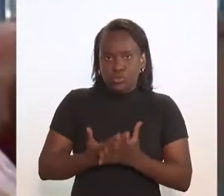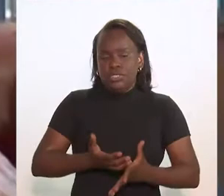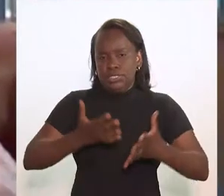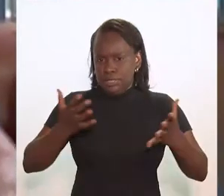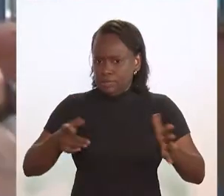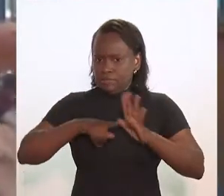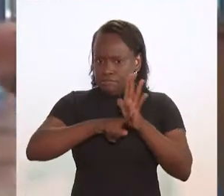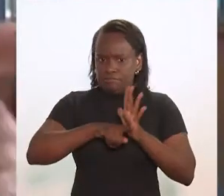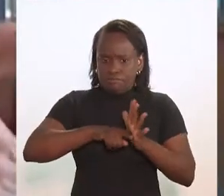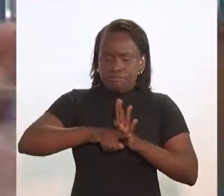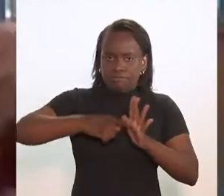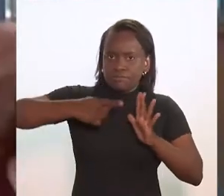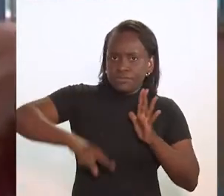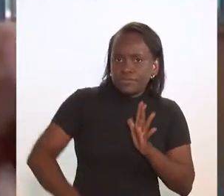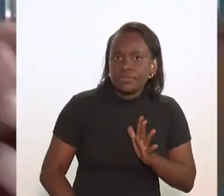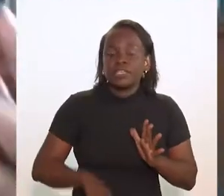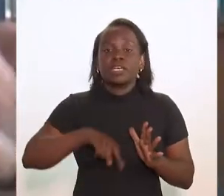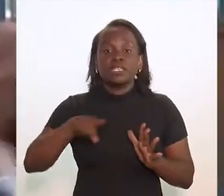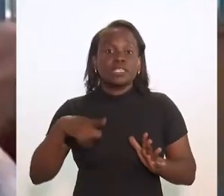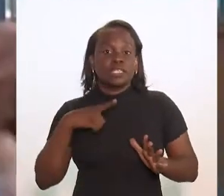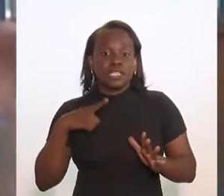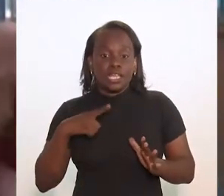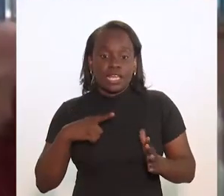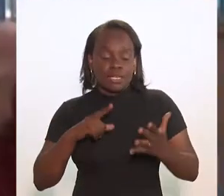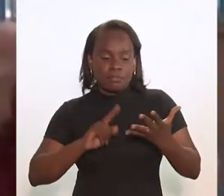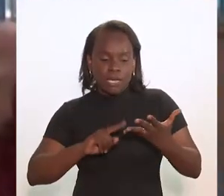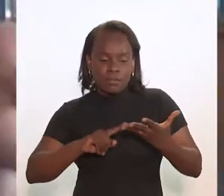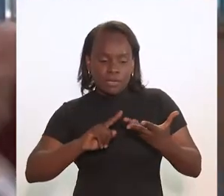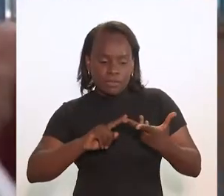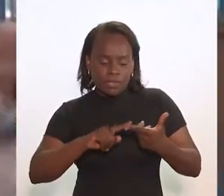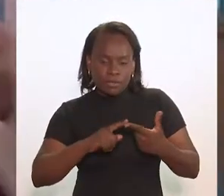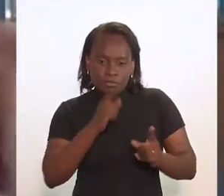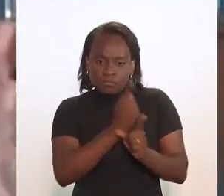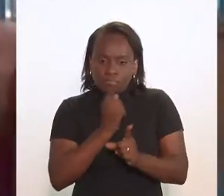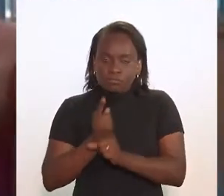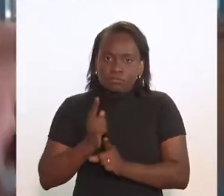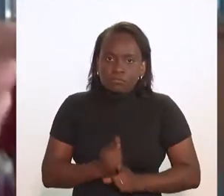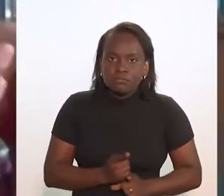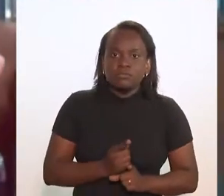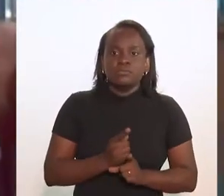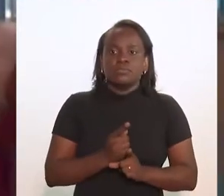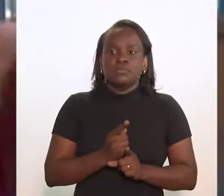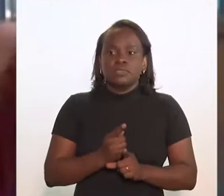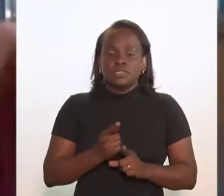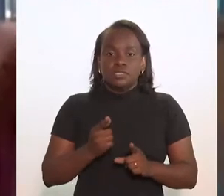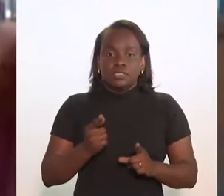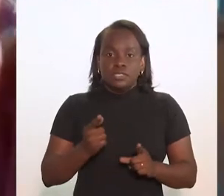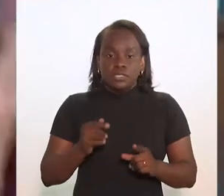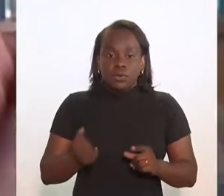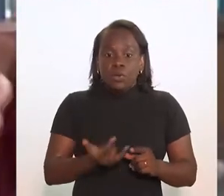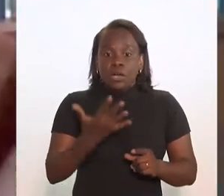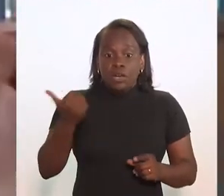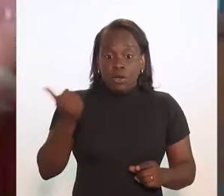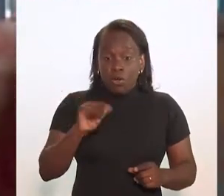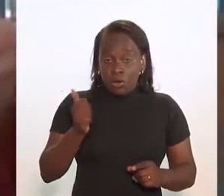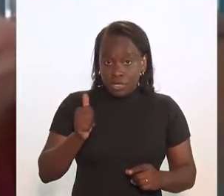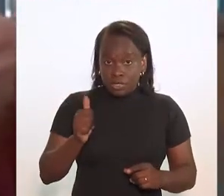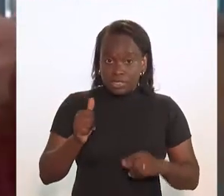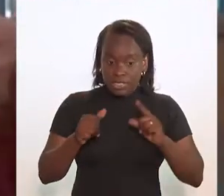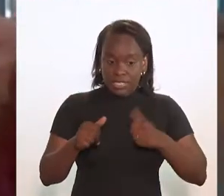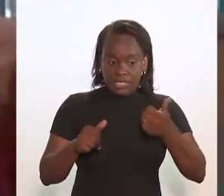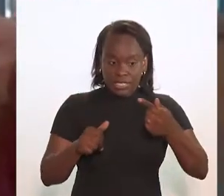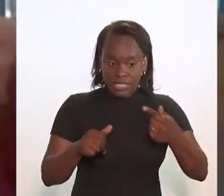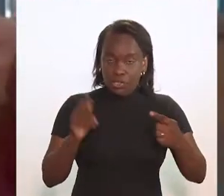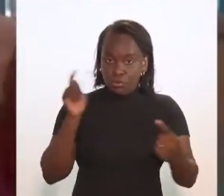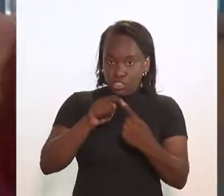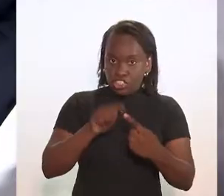estudo grande em que nós tivemos parâmetros, encontrando pelo menos em 11 dos